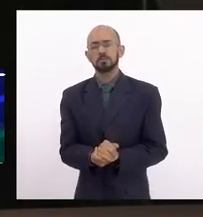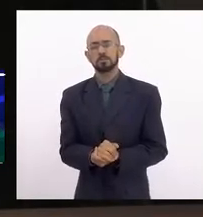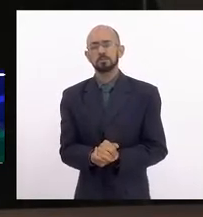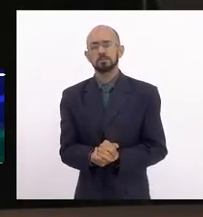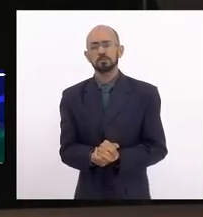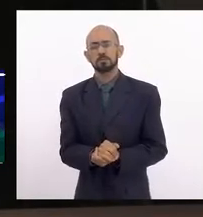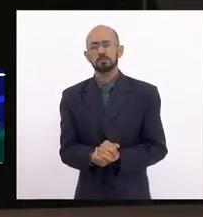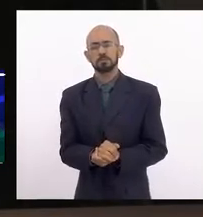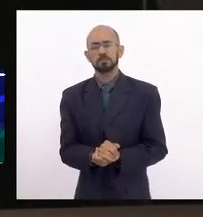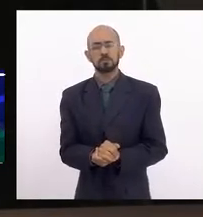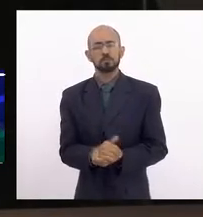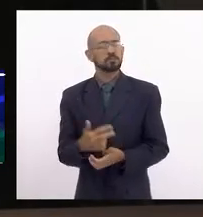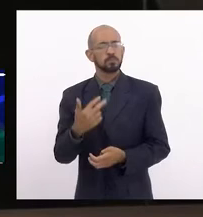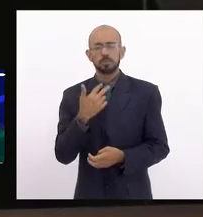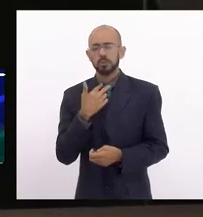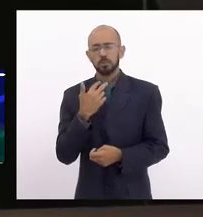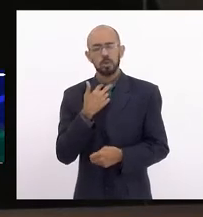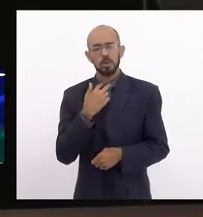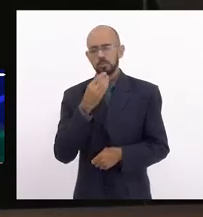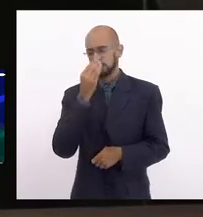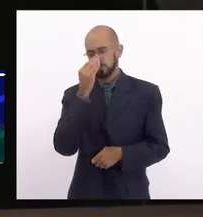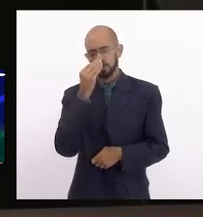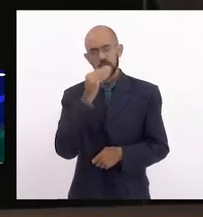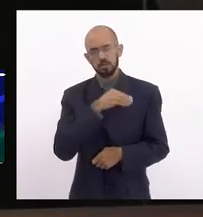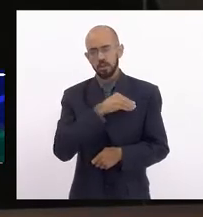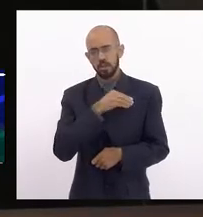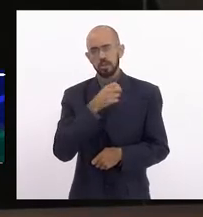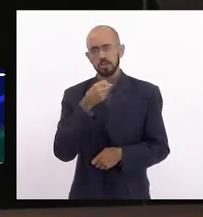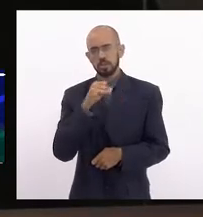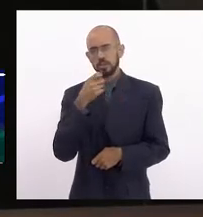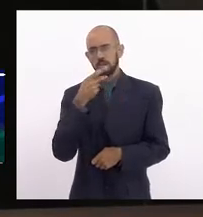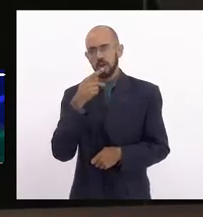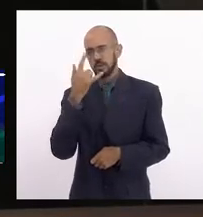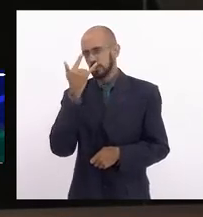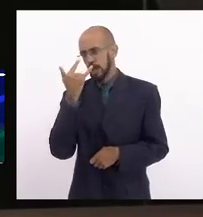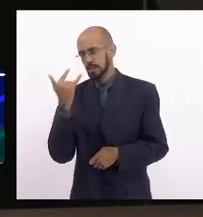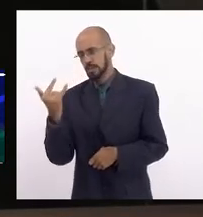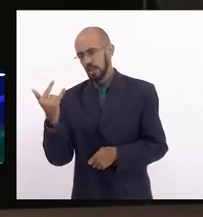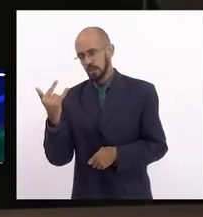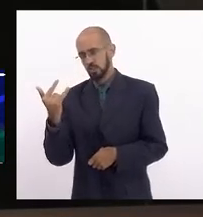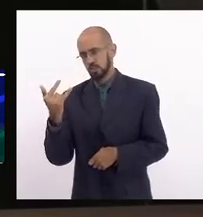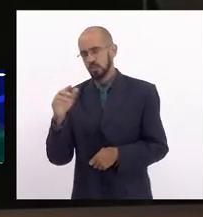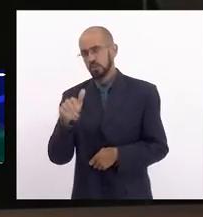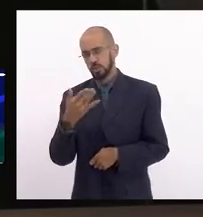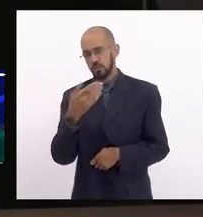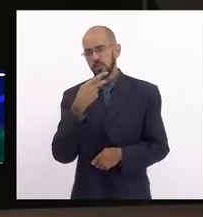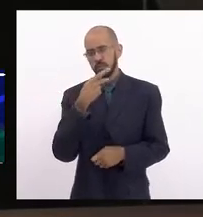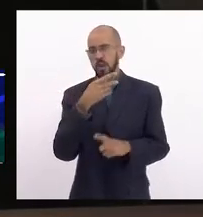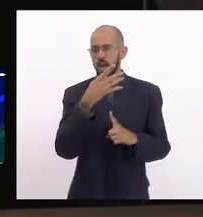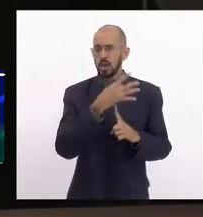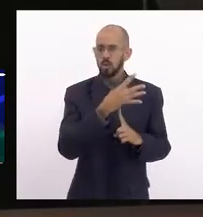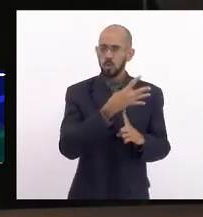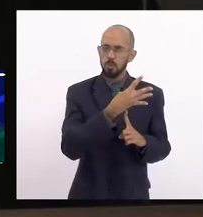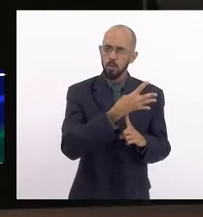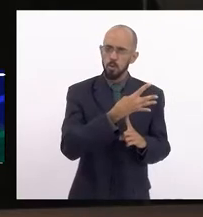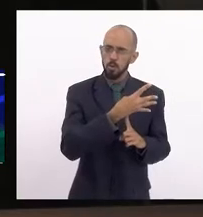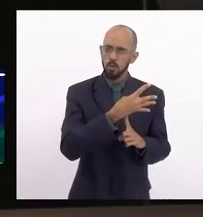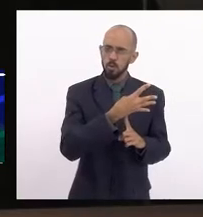e não podemos deixar de falar já que quer falar de assédio vamos falar então da Rede Globo